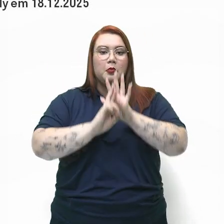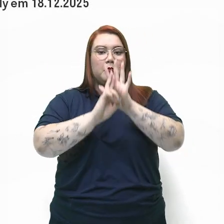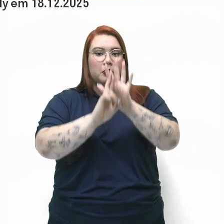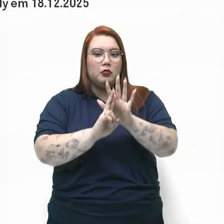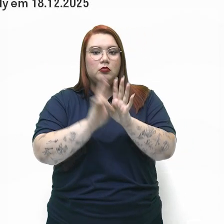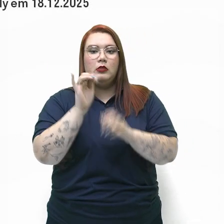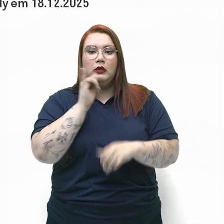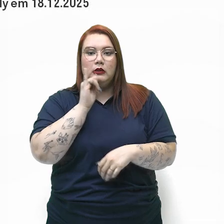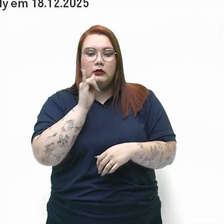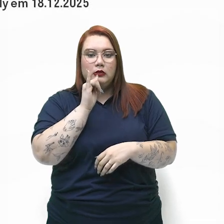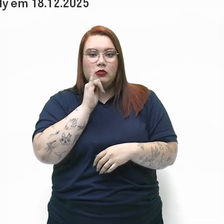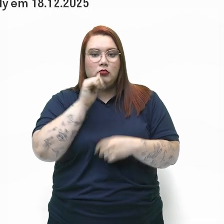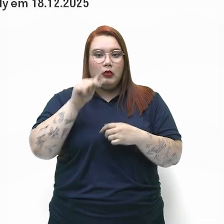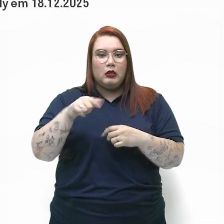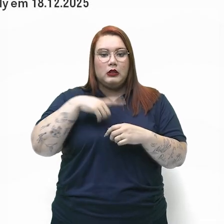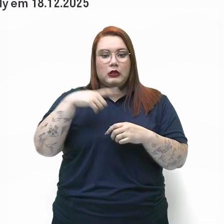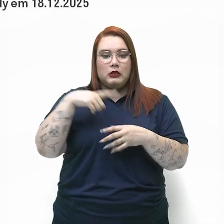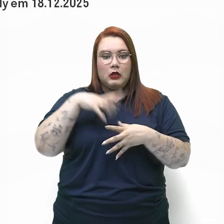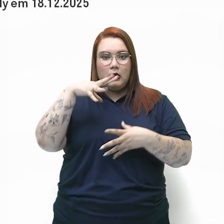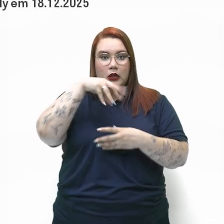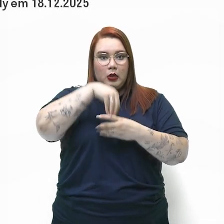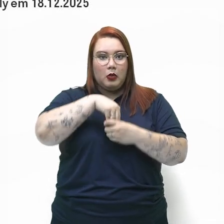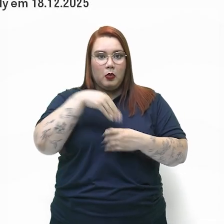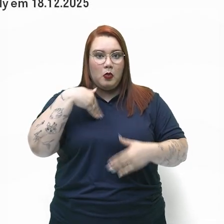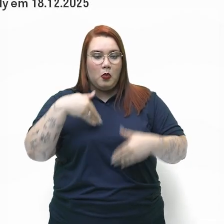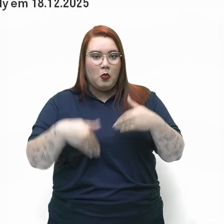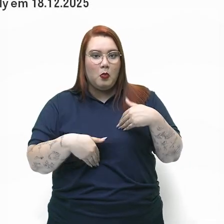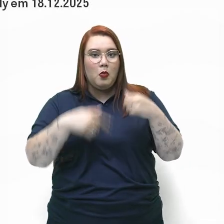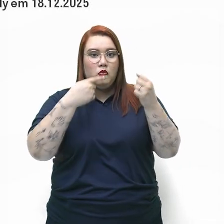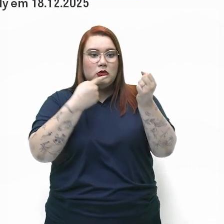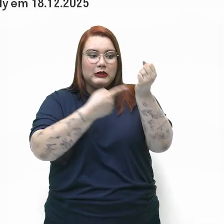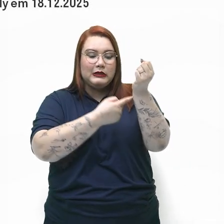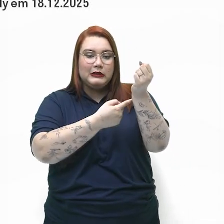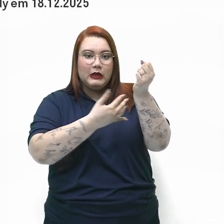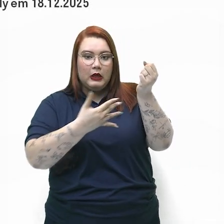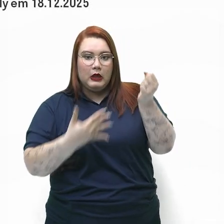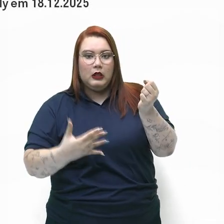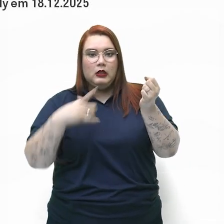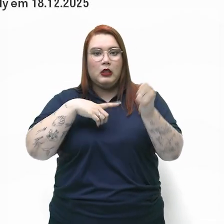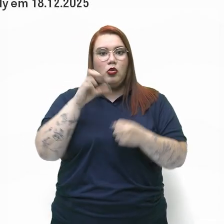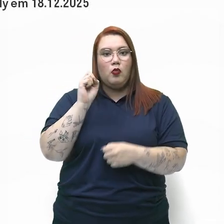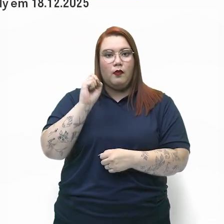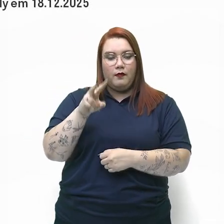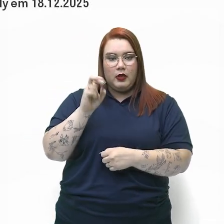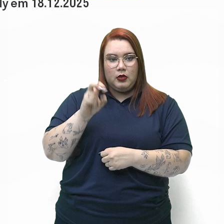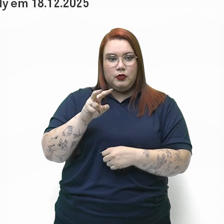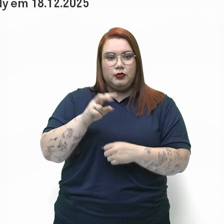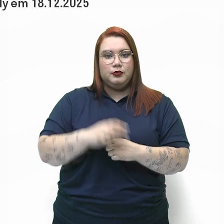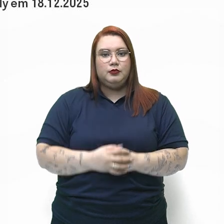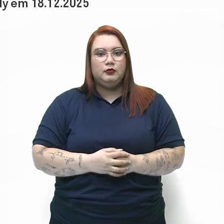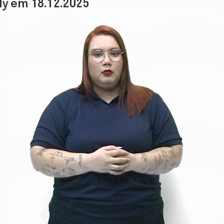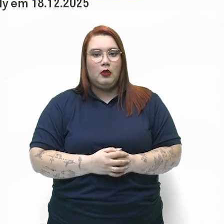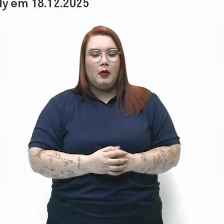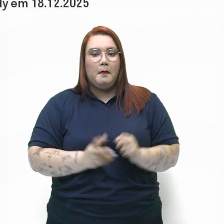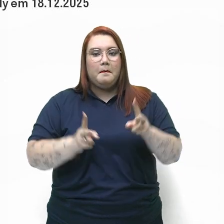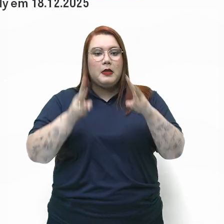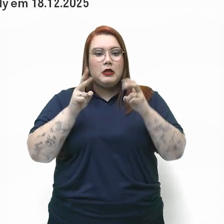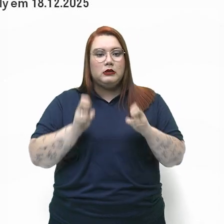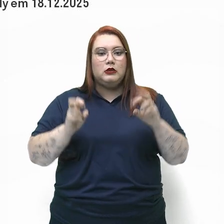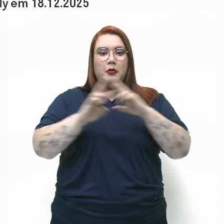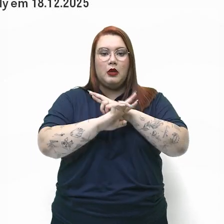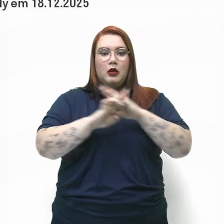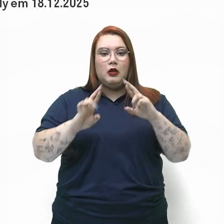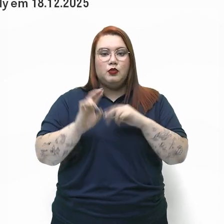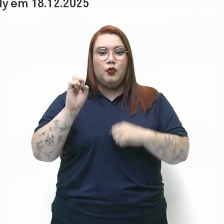como se fosse a contaminação ali do sangue, por esse vírus. A gente observa a relação